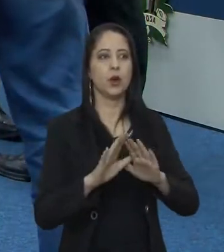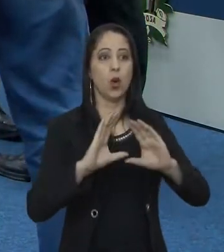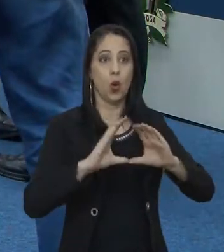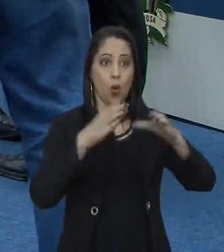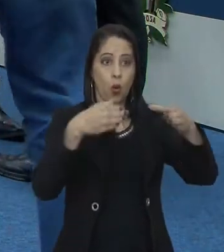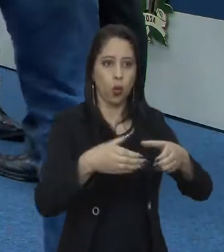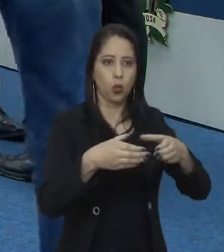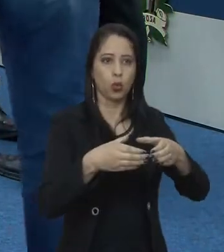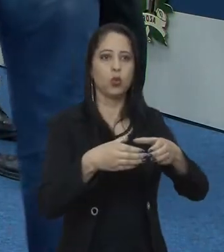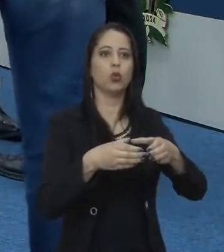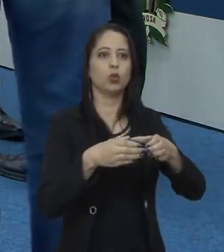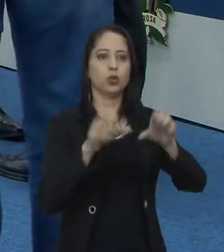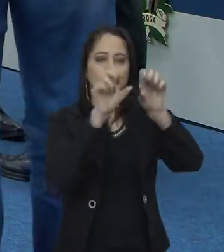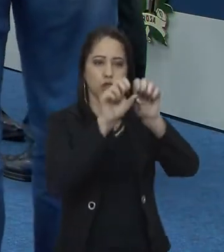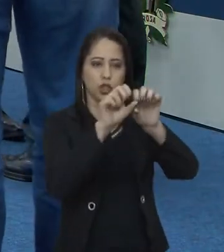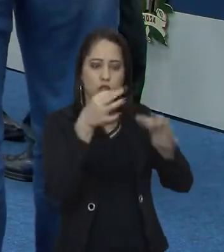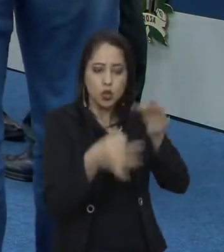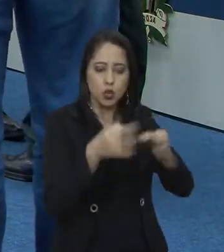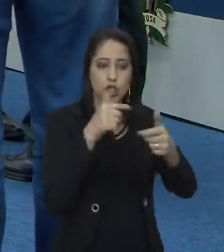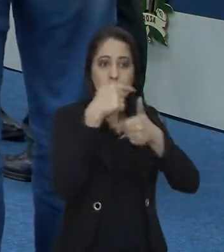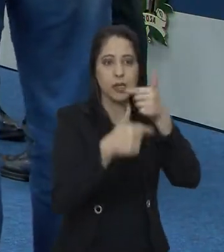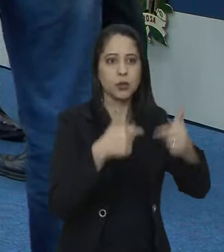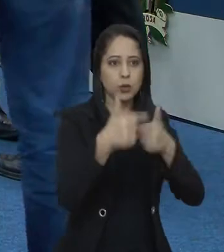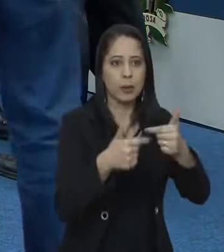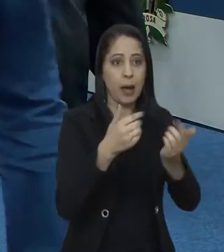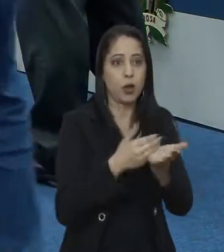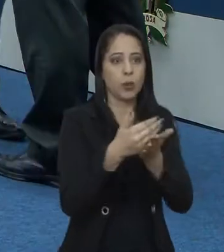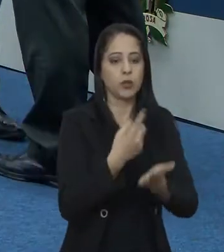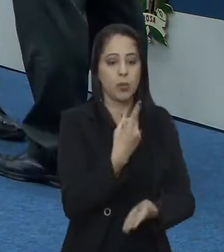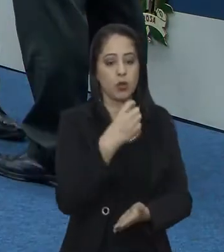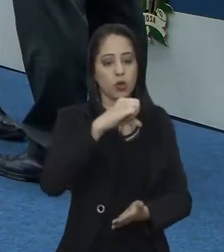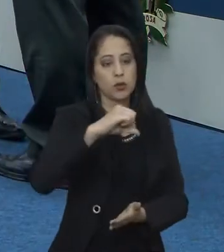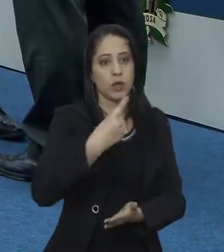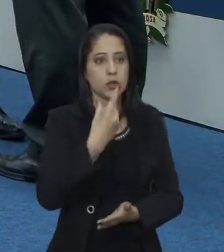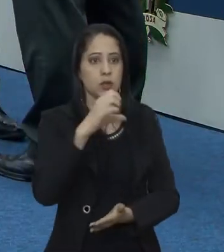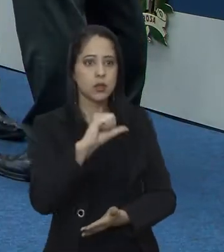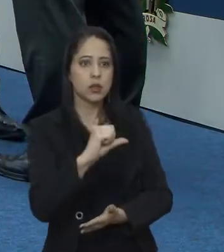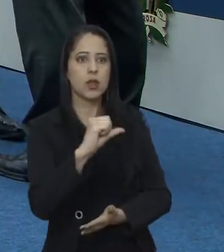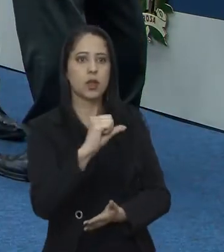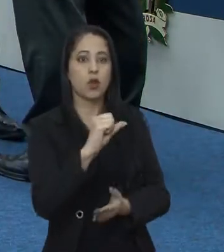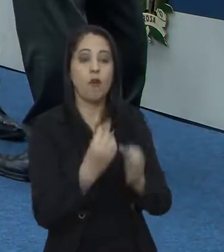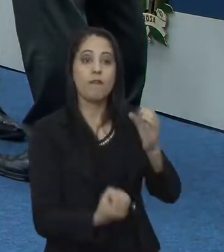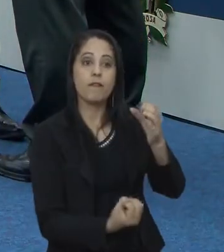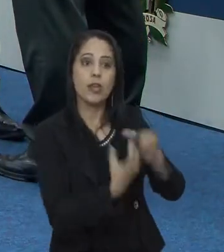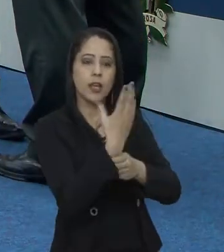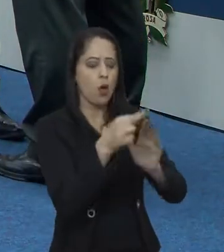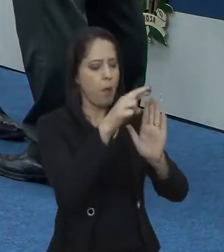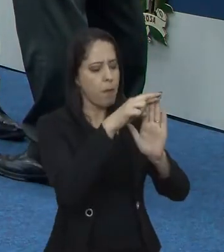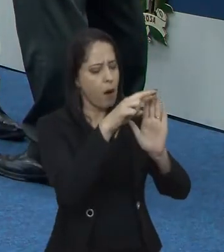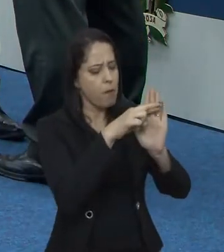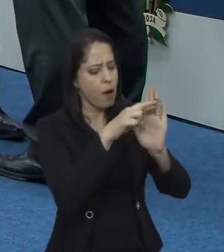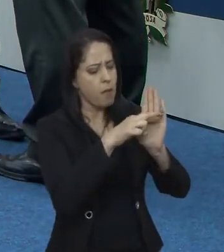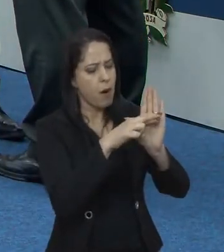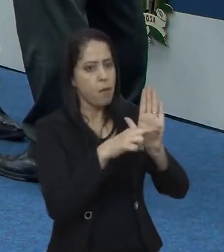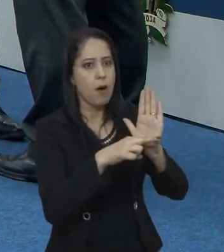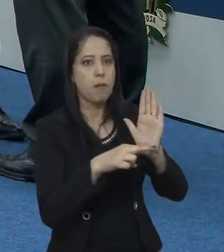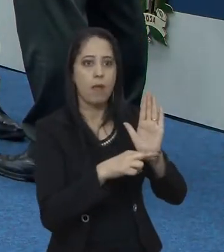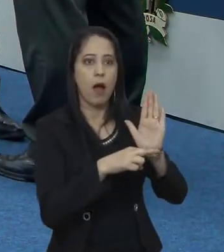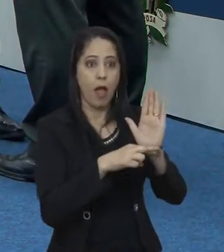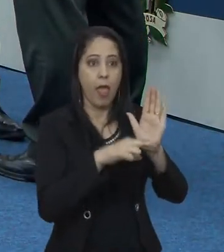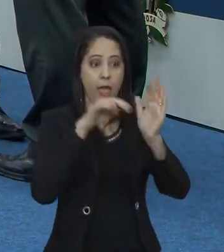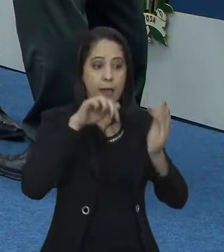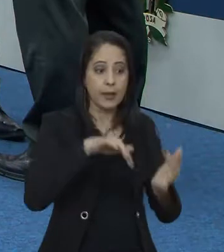iniciou a sua actividade internacional 1919 construiu todas as normas internacionais do